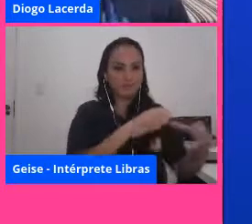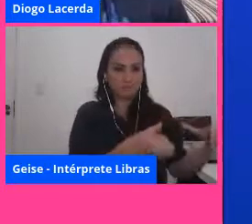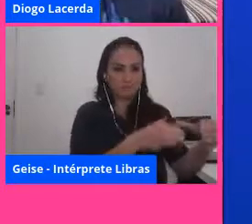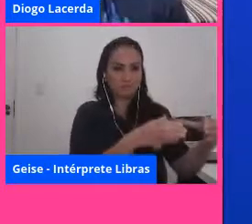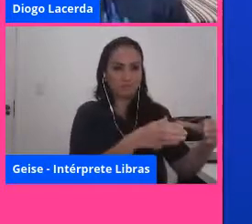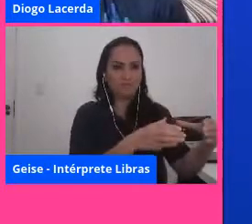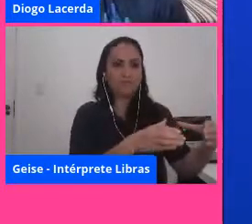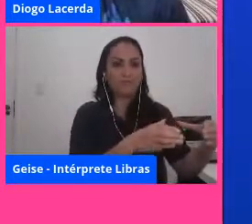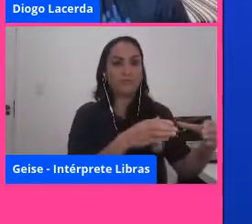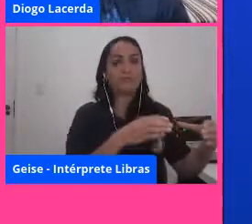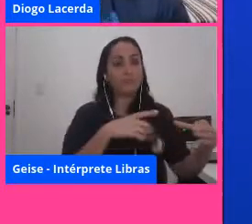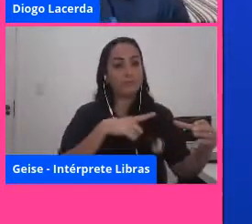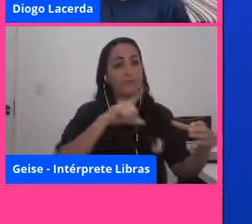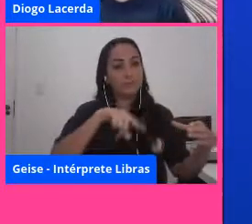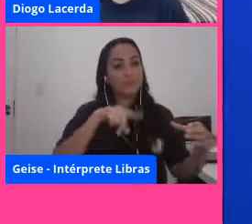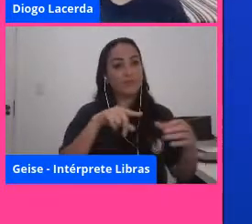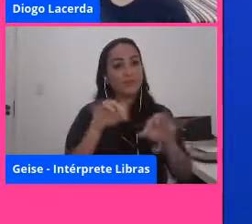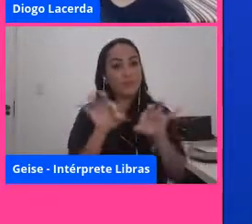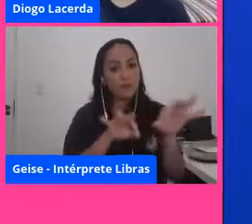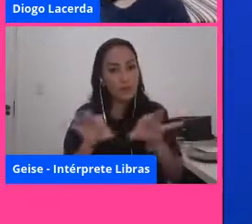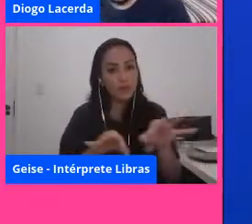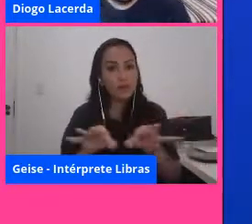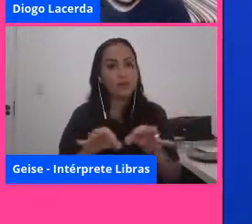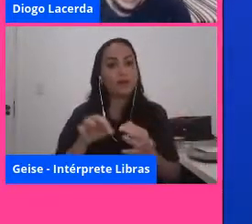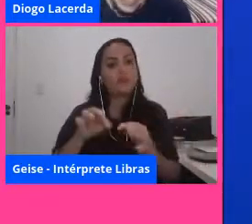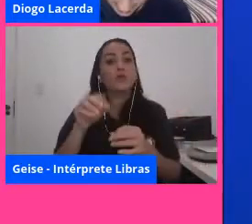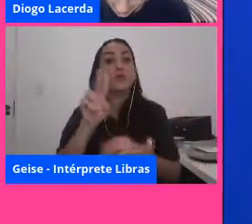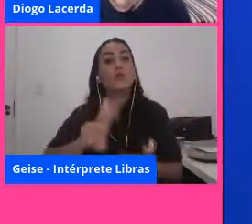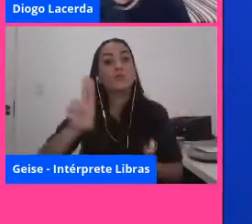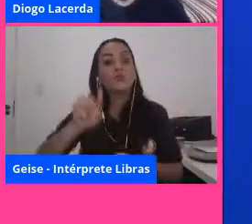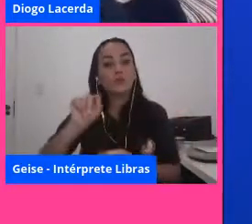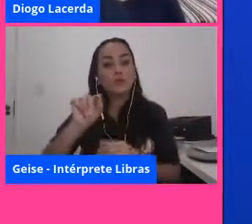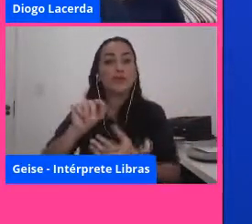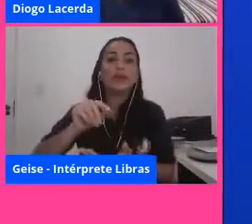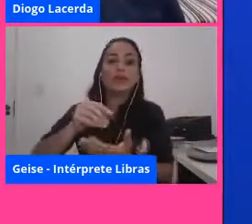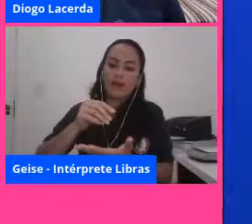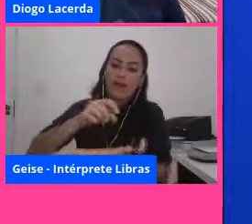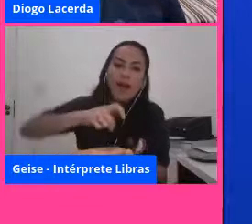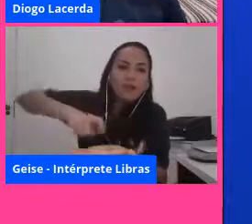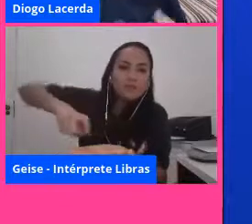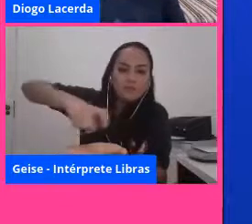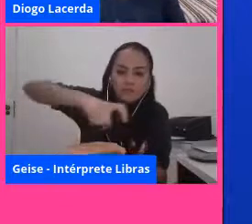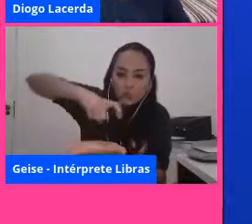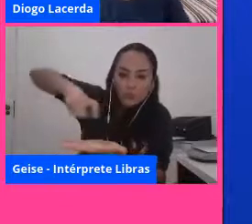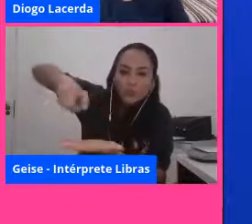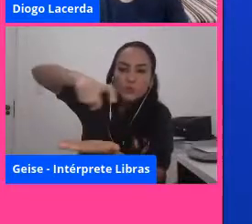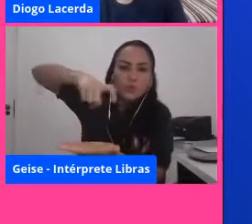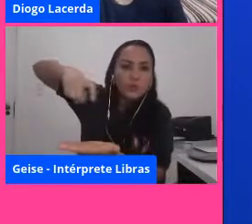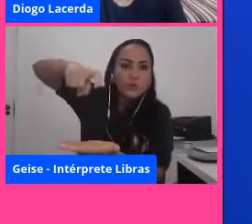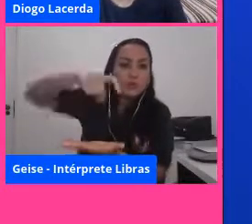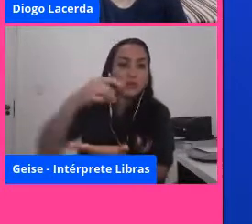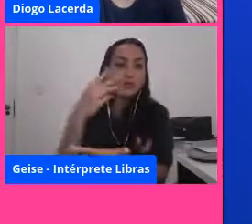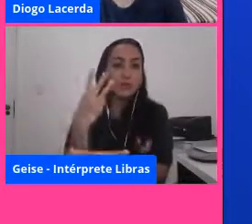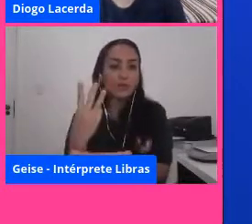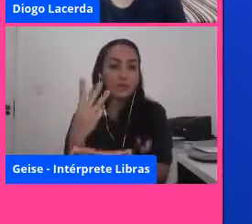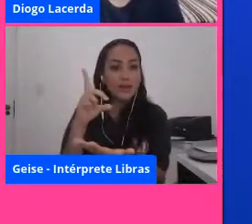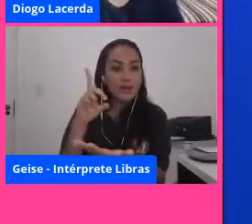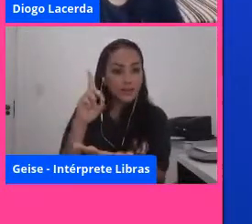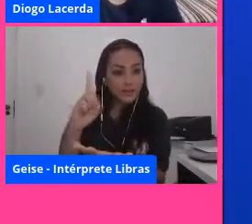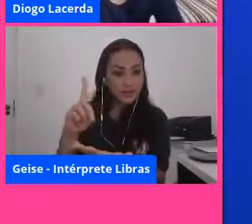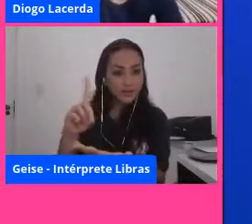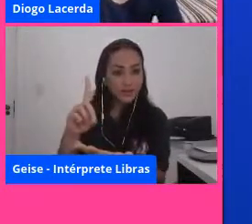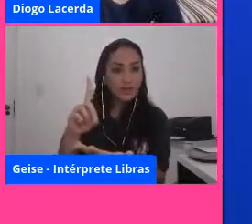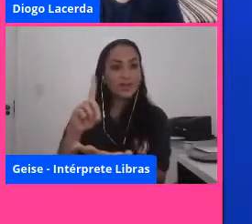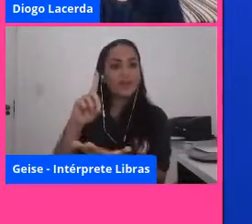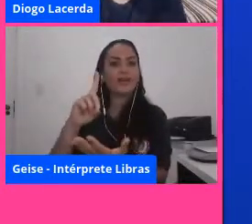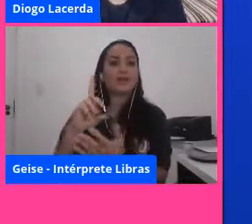feitos com manufatura aditiva, também foram feitos com impressão 3D. Tá ok? Então, a ideia de eu te dar essa introdução é